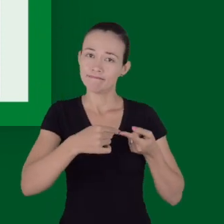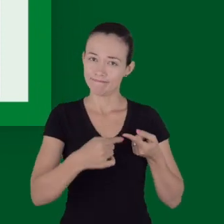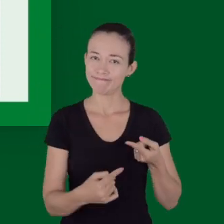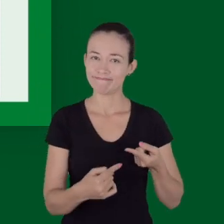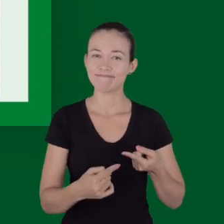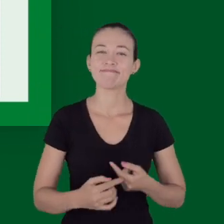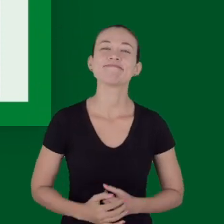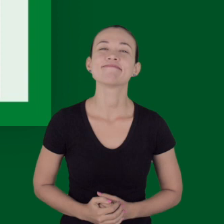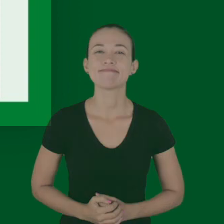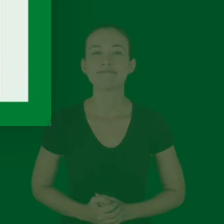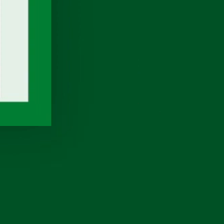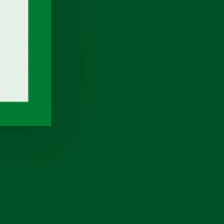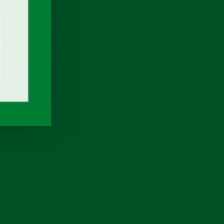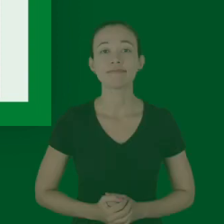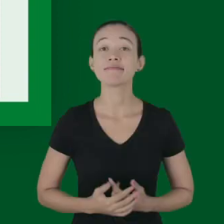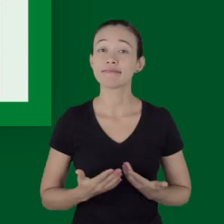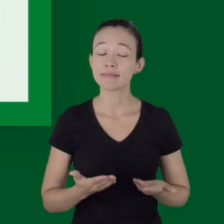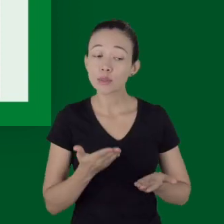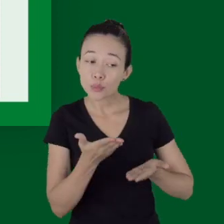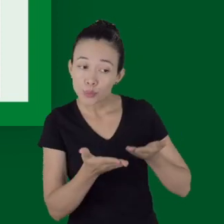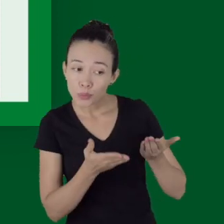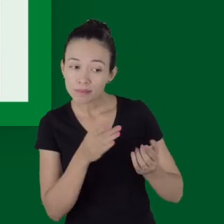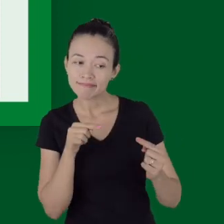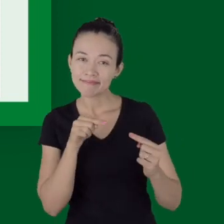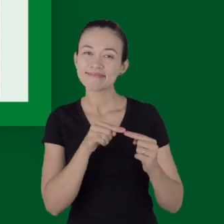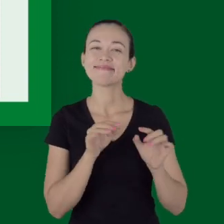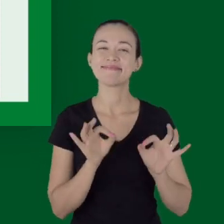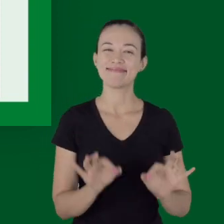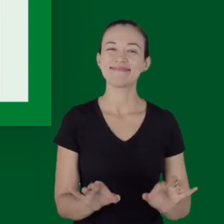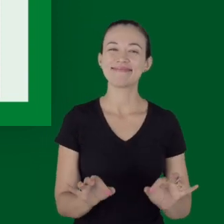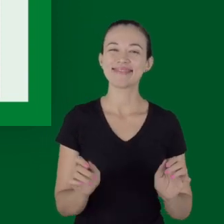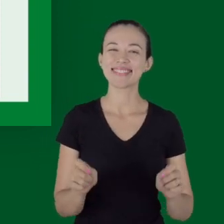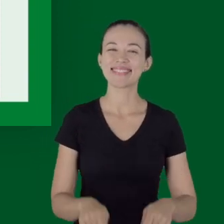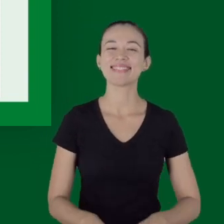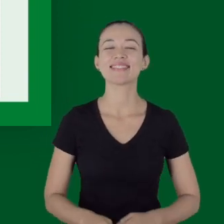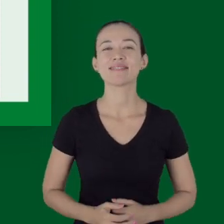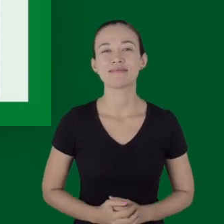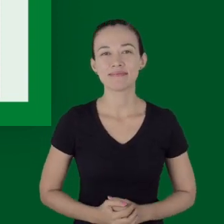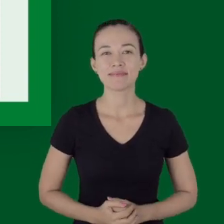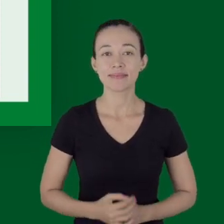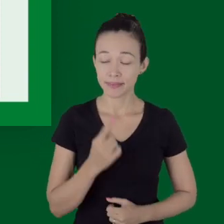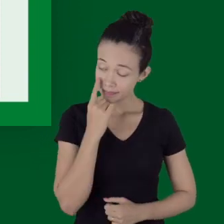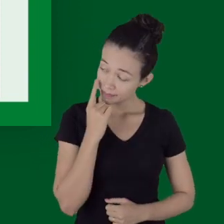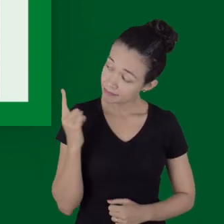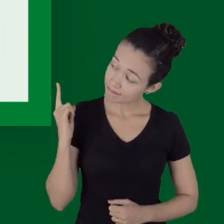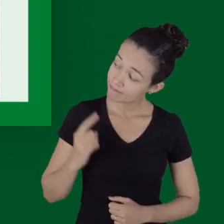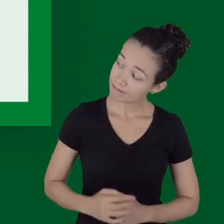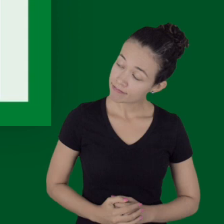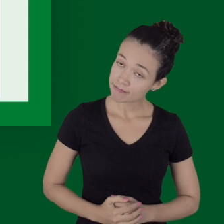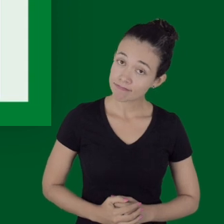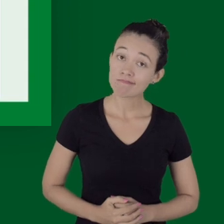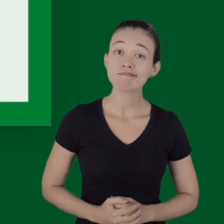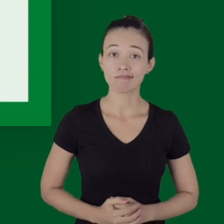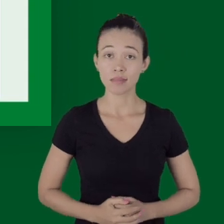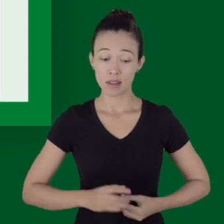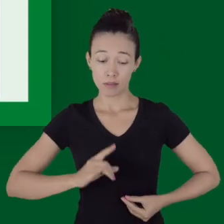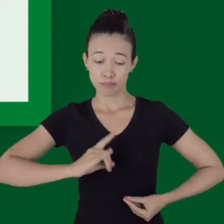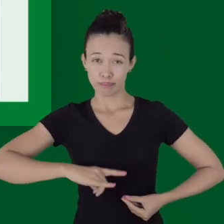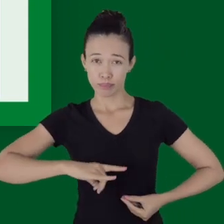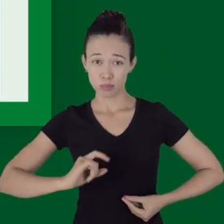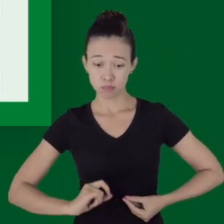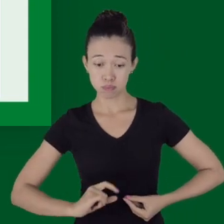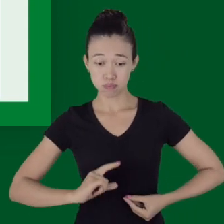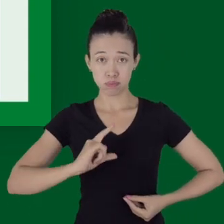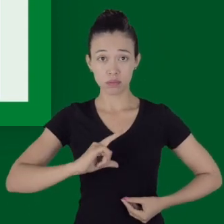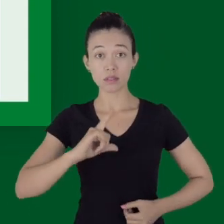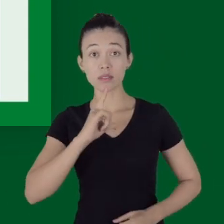medir a glicemia, quando o aluno estiver apresentando tais sintomas, né? E poder tratar de forma